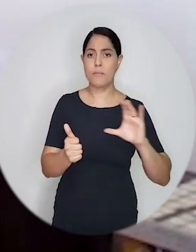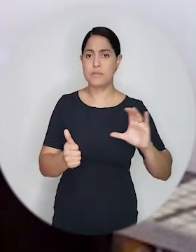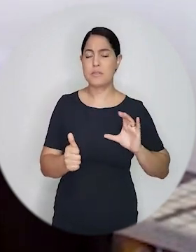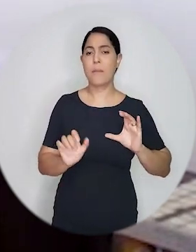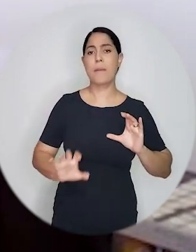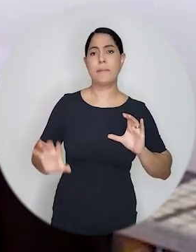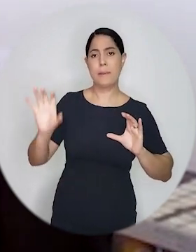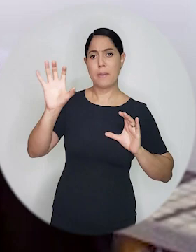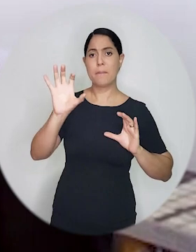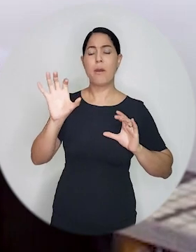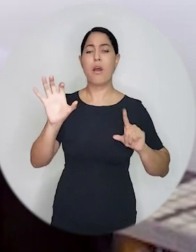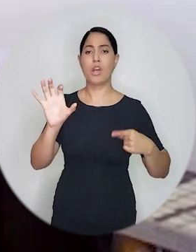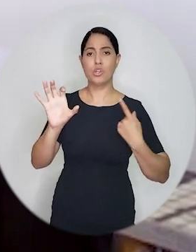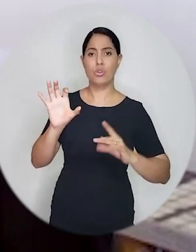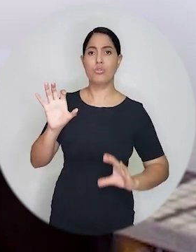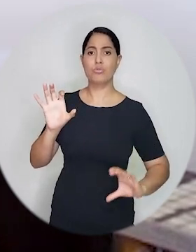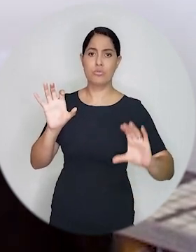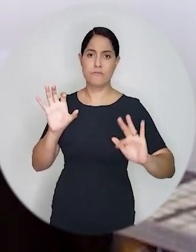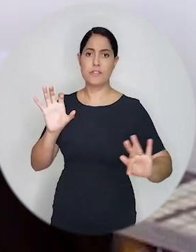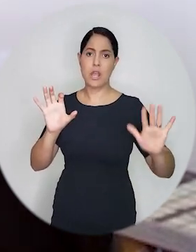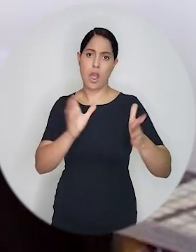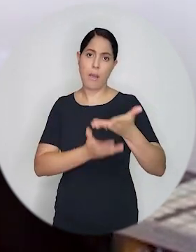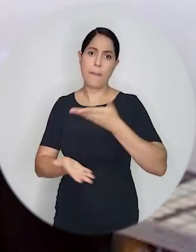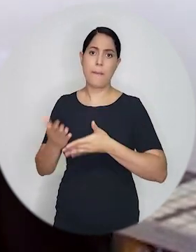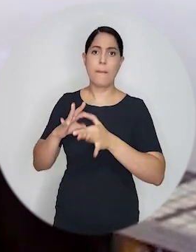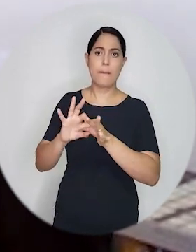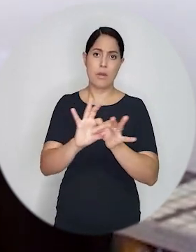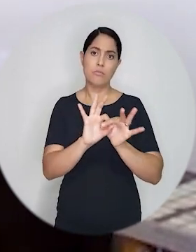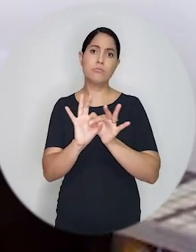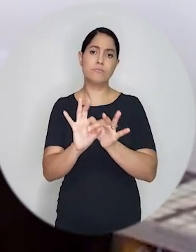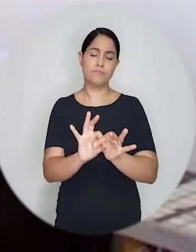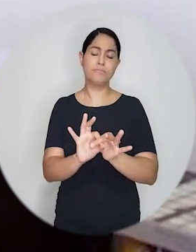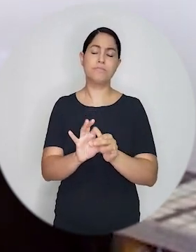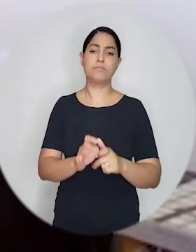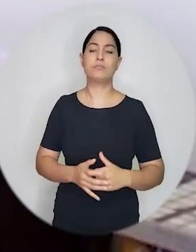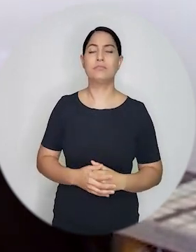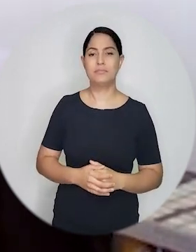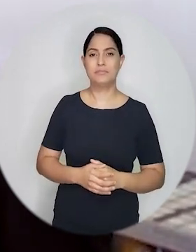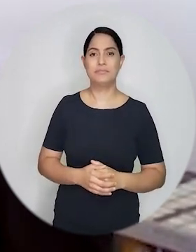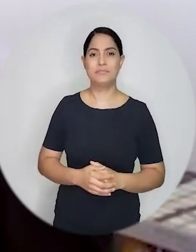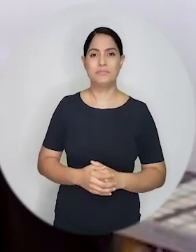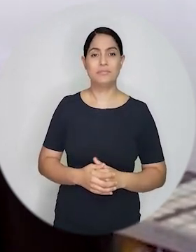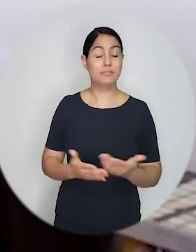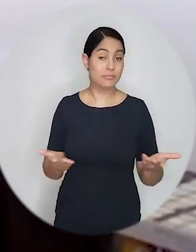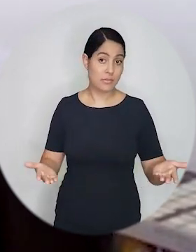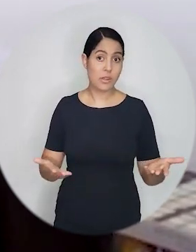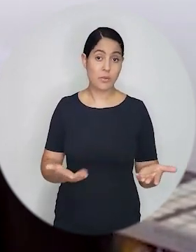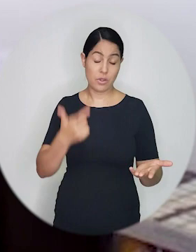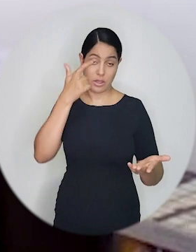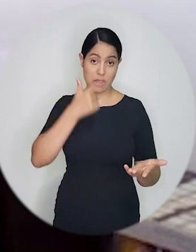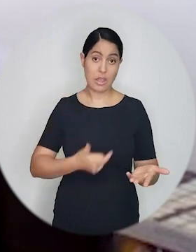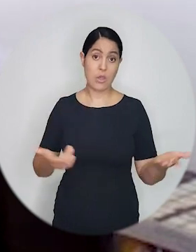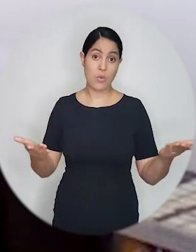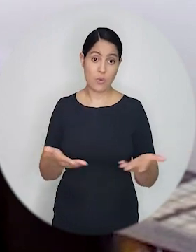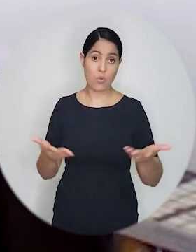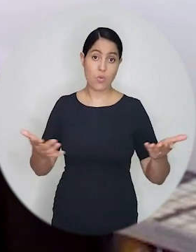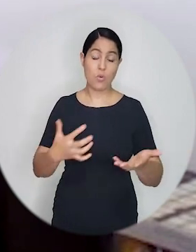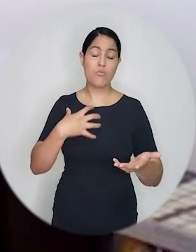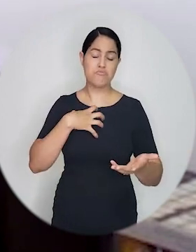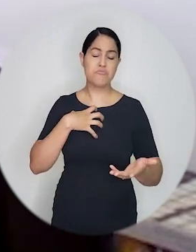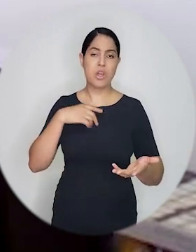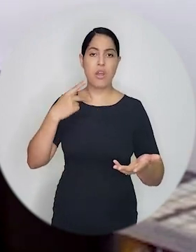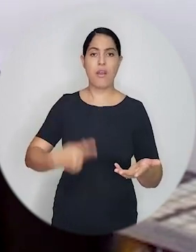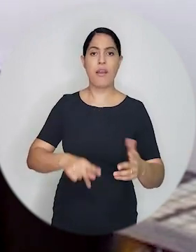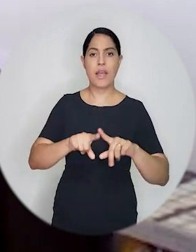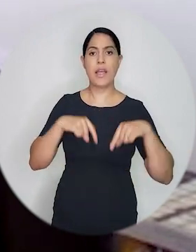as comissões dos estados, trabalho sempre conjunto, nunca sobrepondo um ao outro. Então, eu saí da